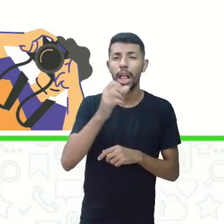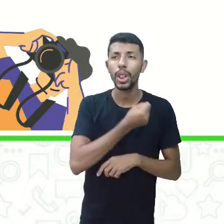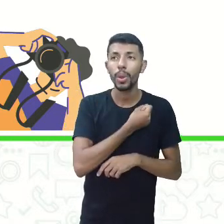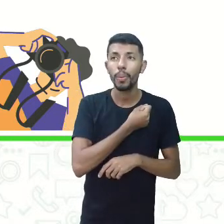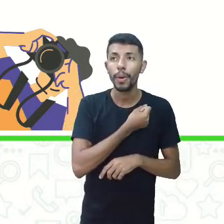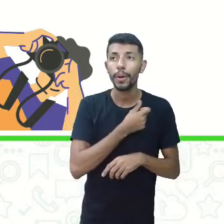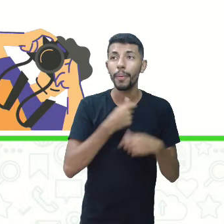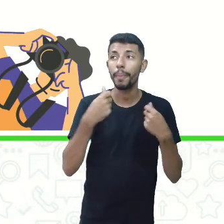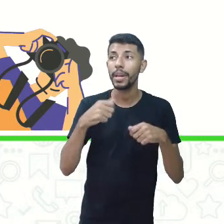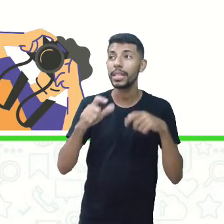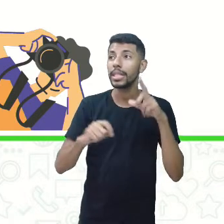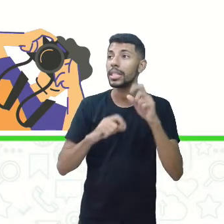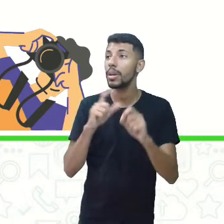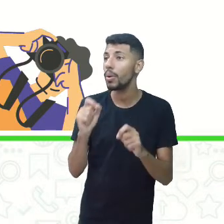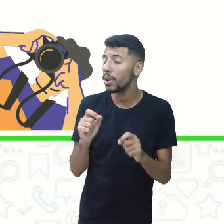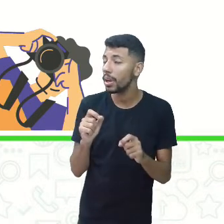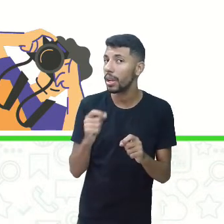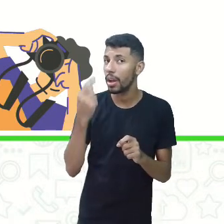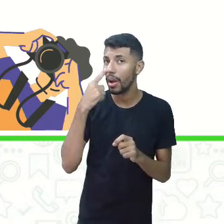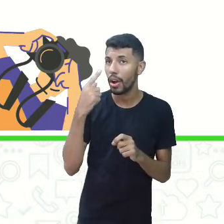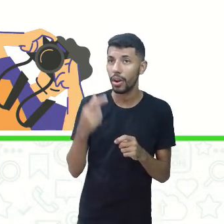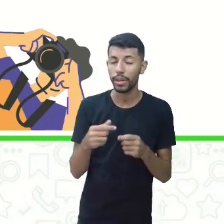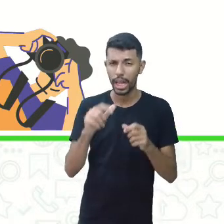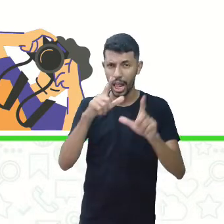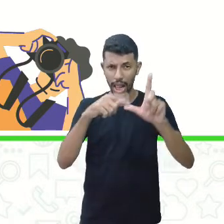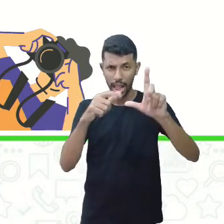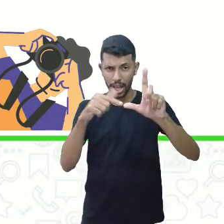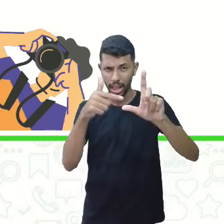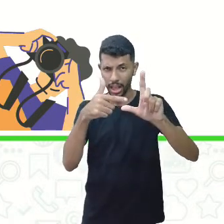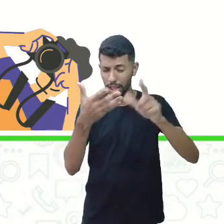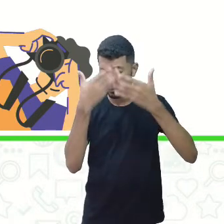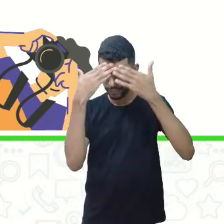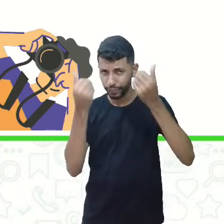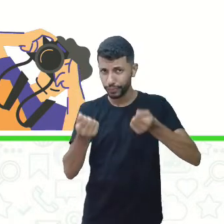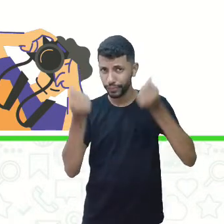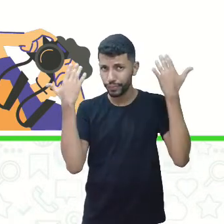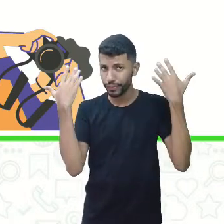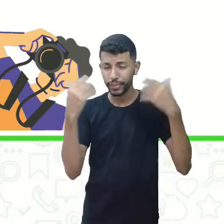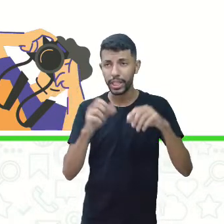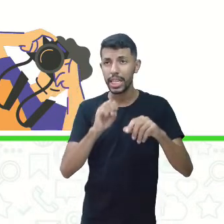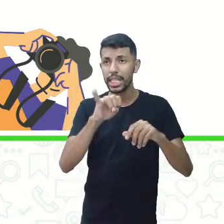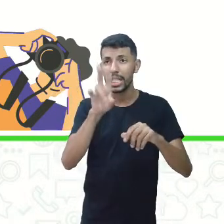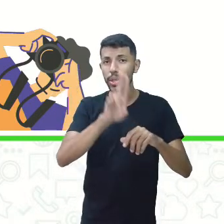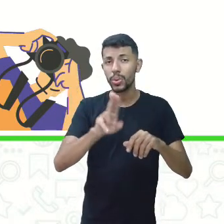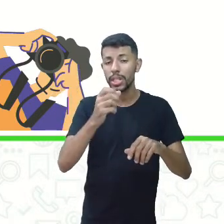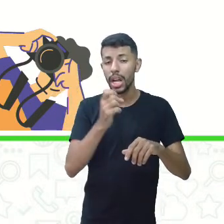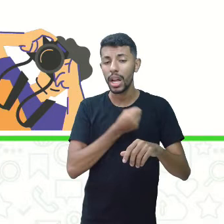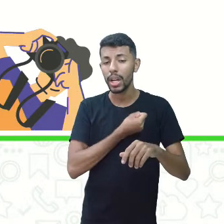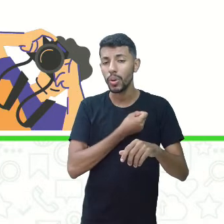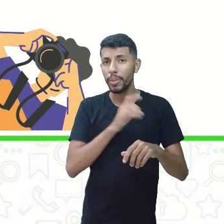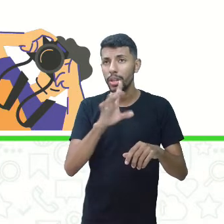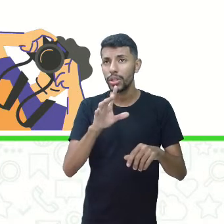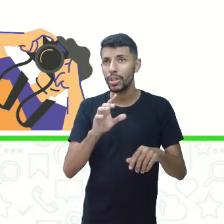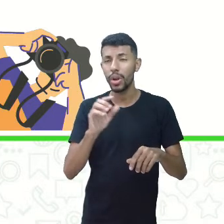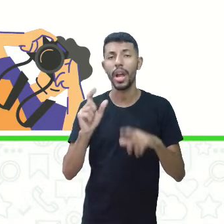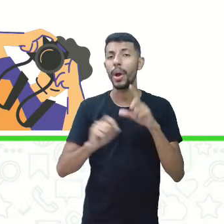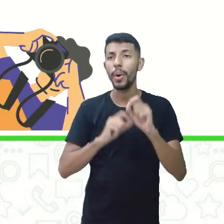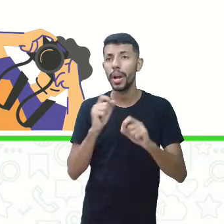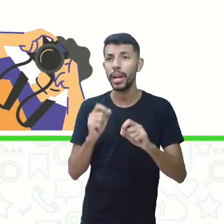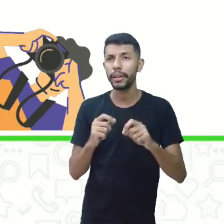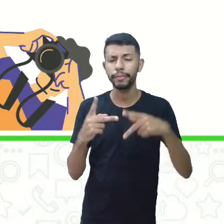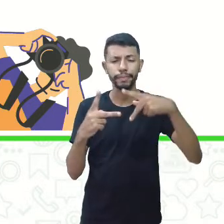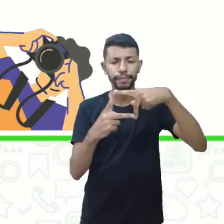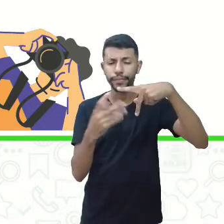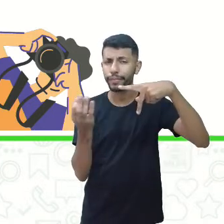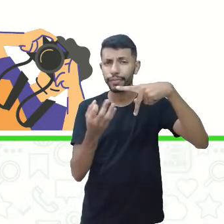quê? Esqueçam as letras. Se só fosse número em vez das letras, não mudaria, seria um quadrado perfeito. Então,